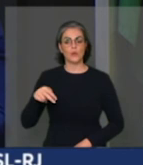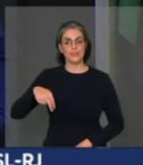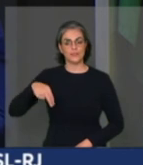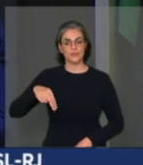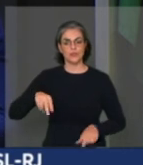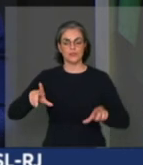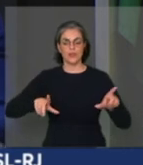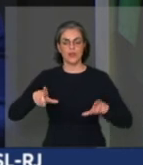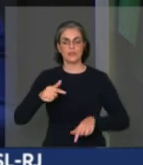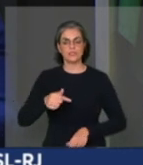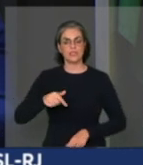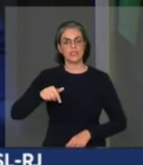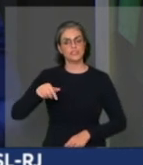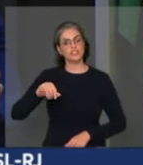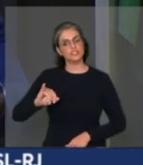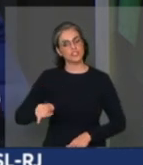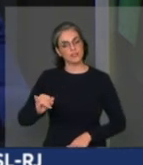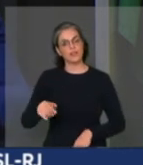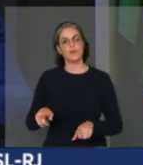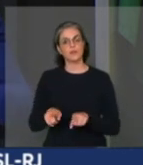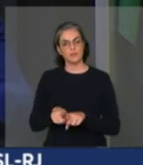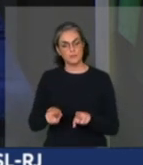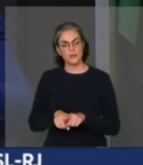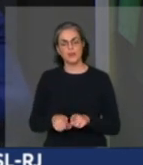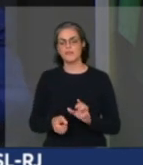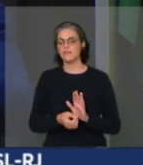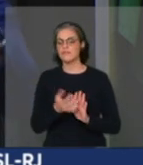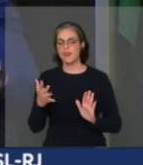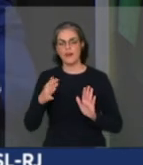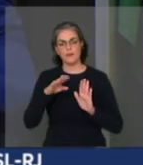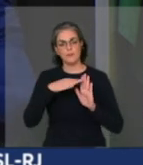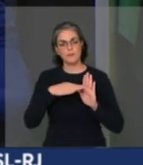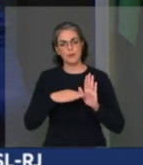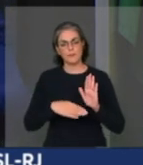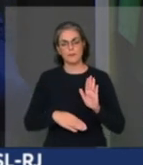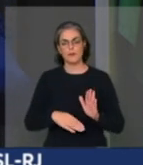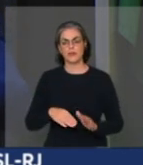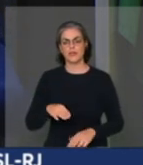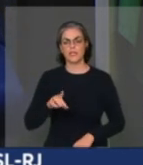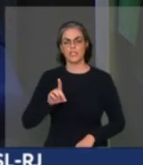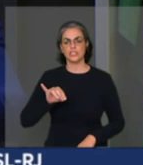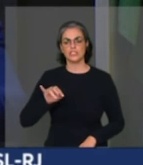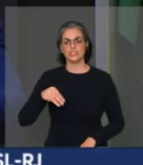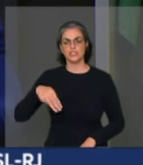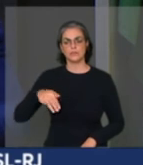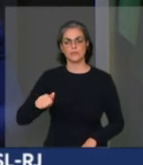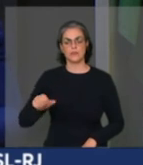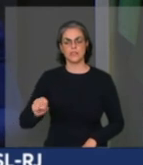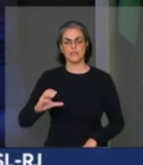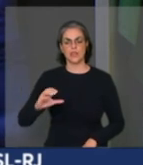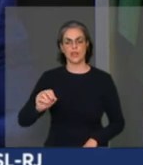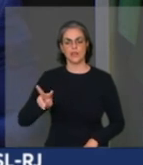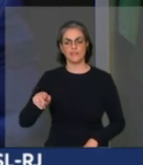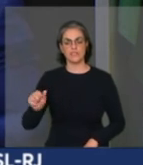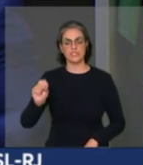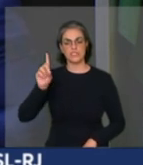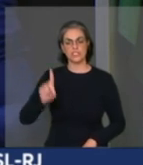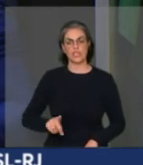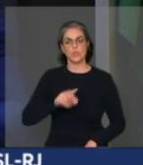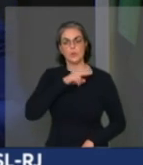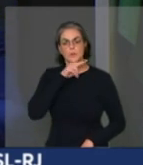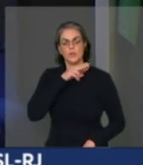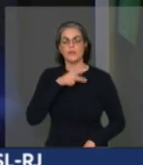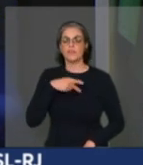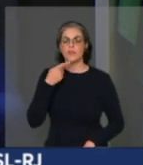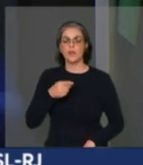e aqui também várias afirmações por parte de Dilma escovas diretor do Instituto Butantan dizendo que nenhum dos